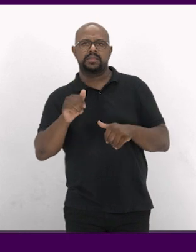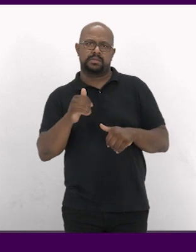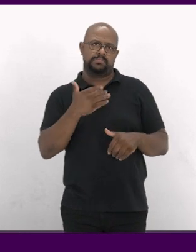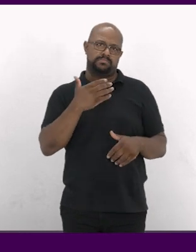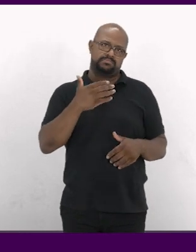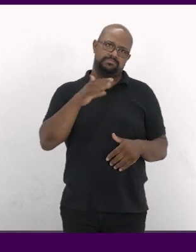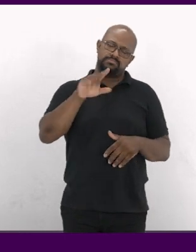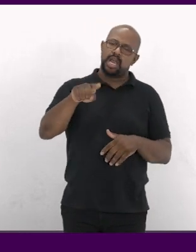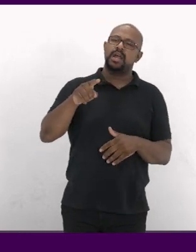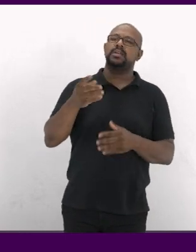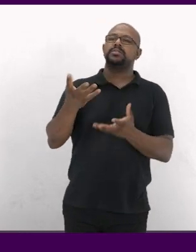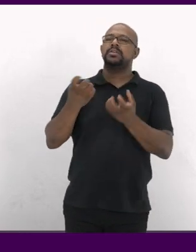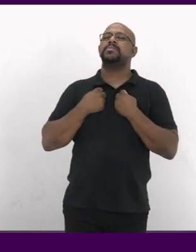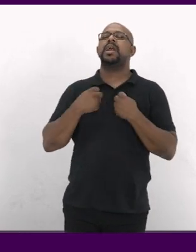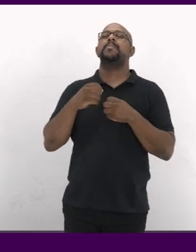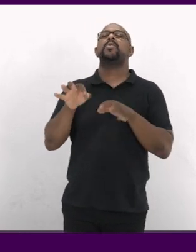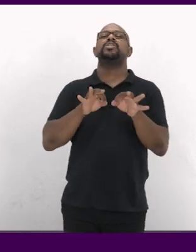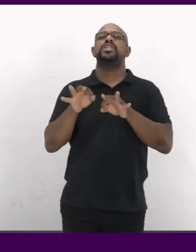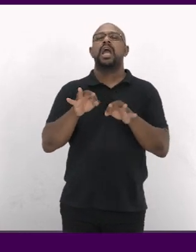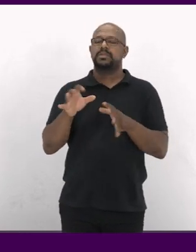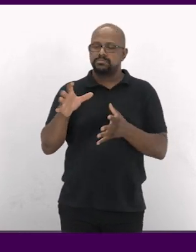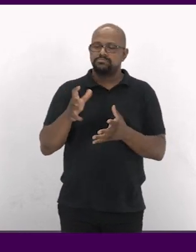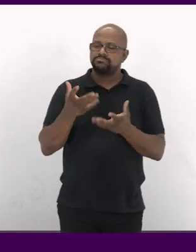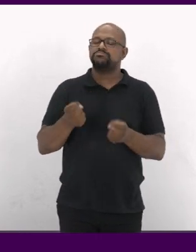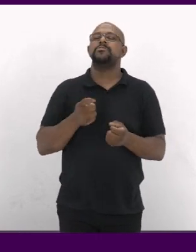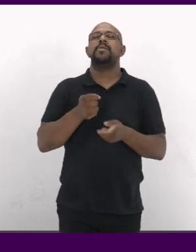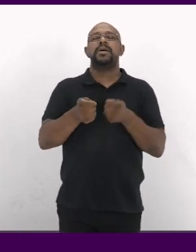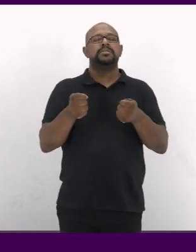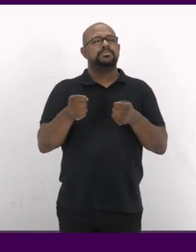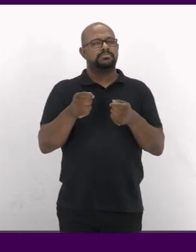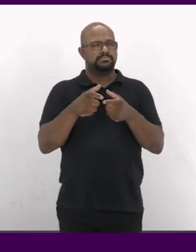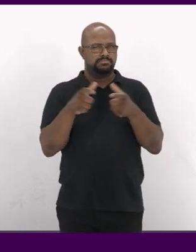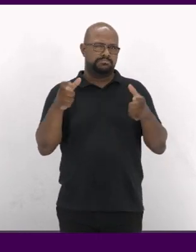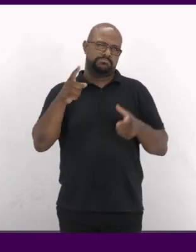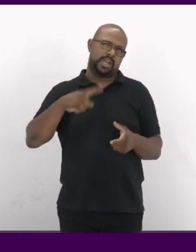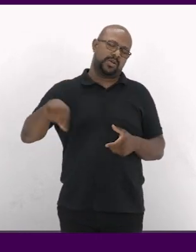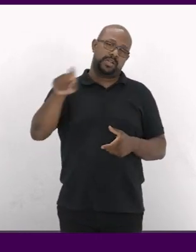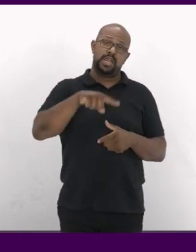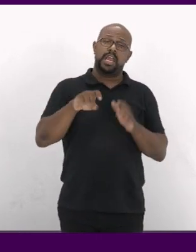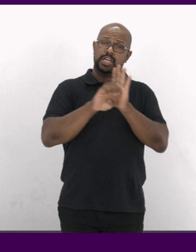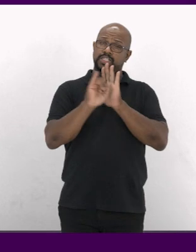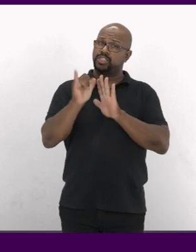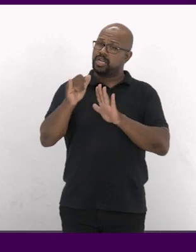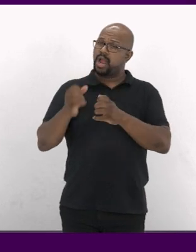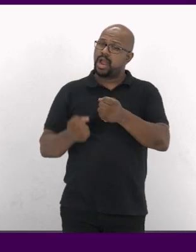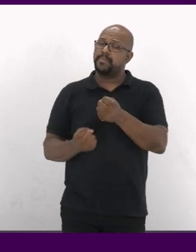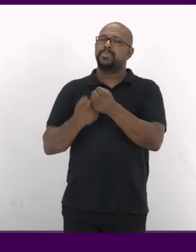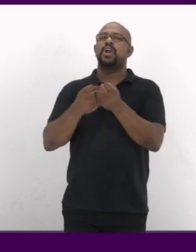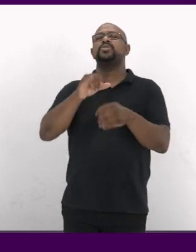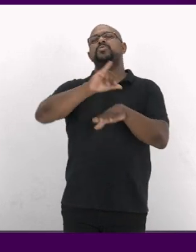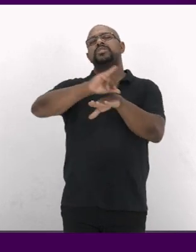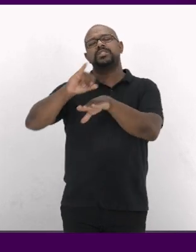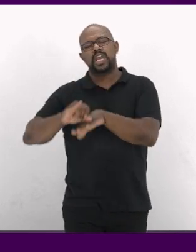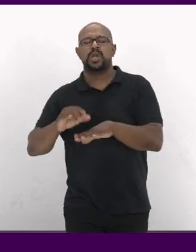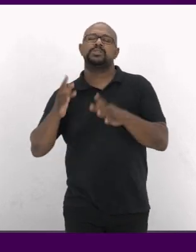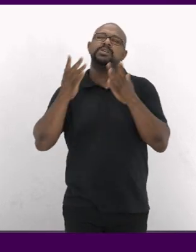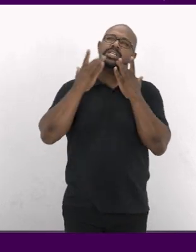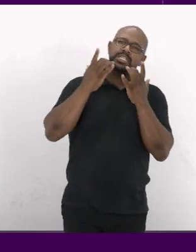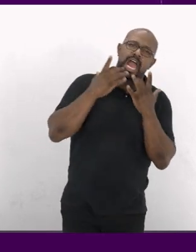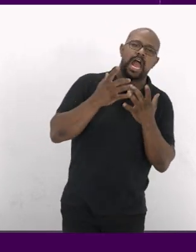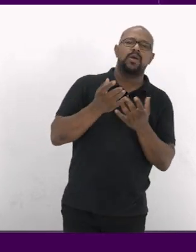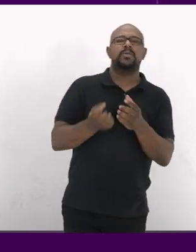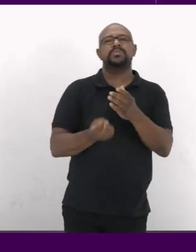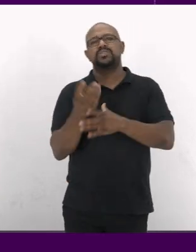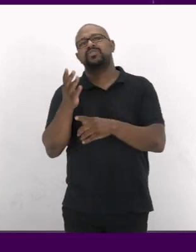chamadas públicas para receberem projetos para patrocínio. Em geral, esses editais são voltados ao apoio a exposições,